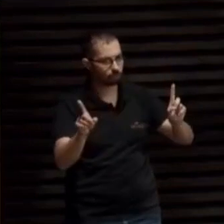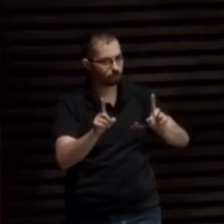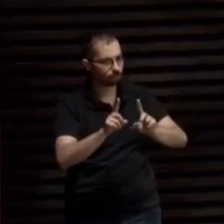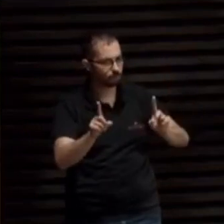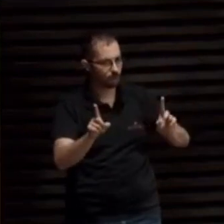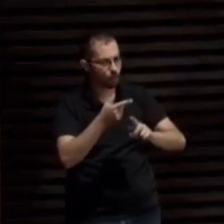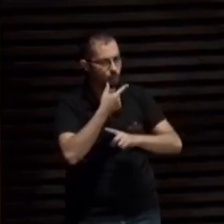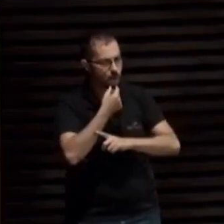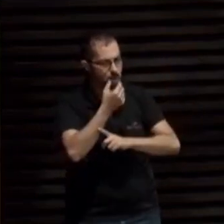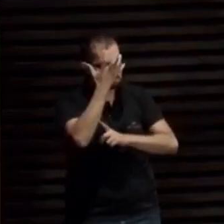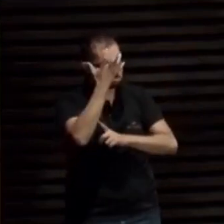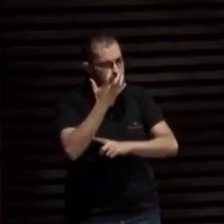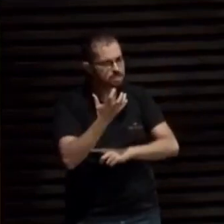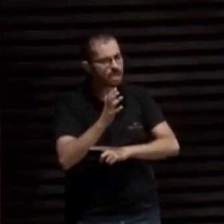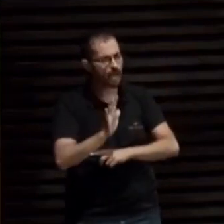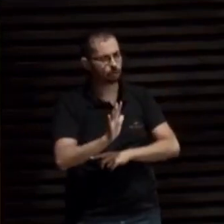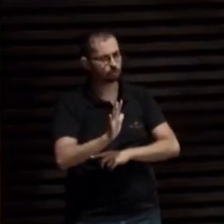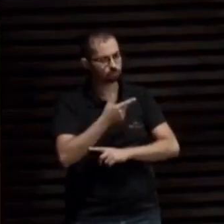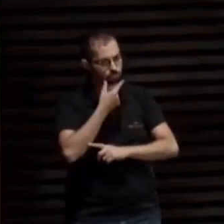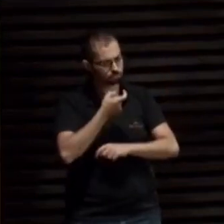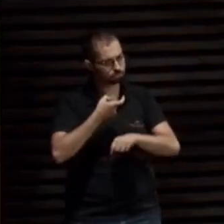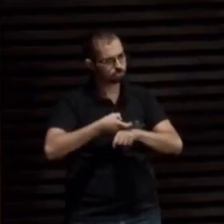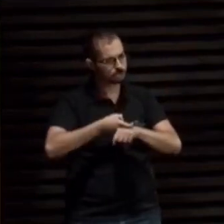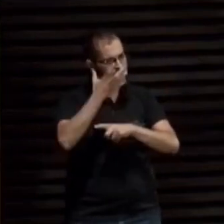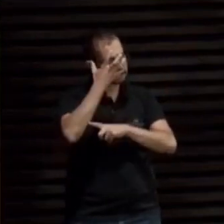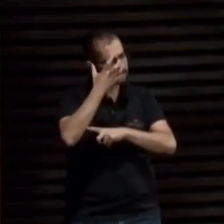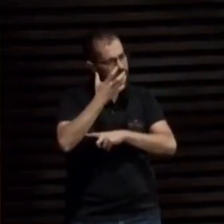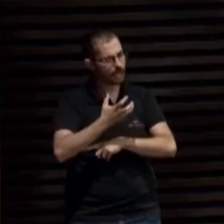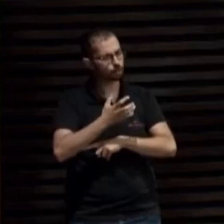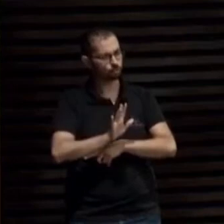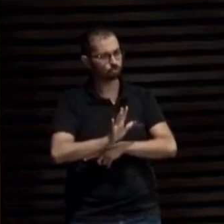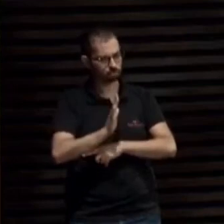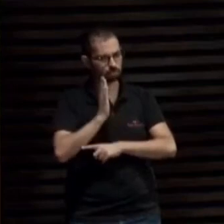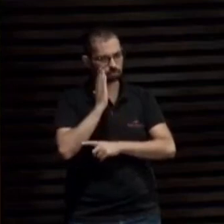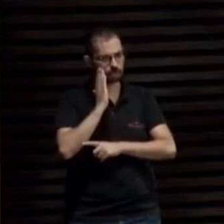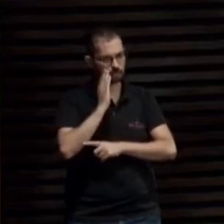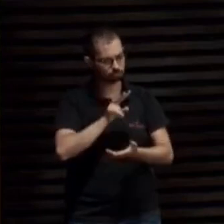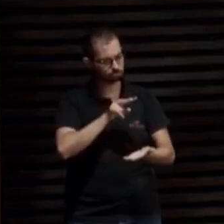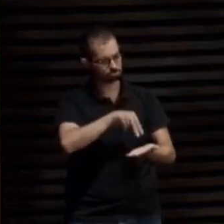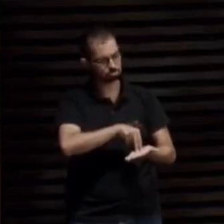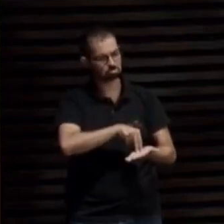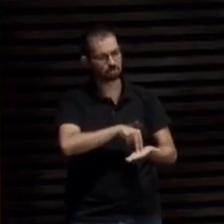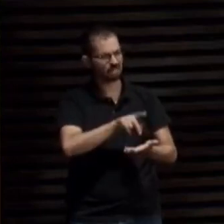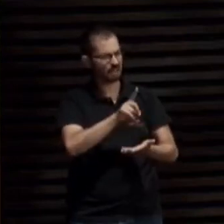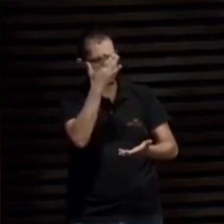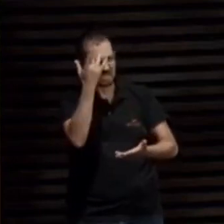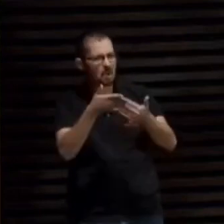era muito radical com a pregação, um homem sério. E um